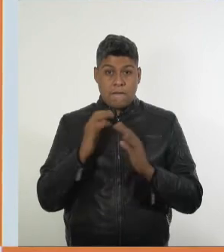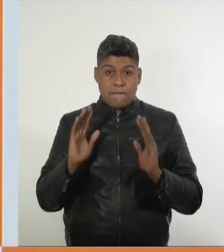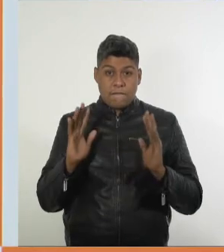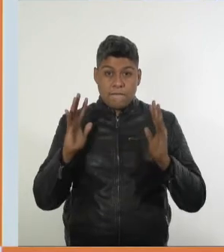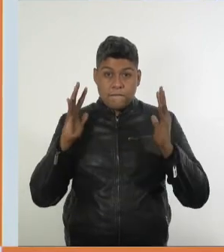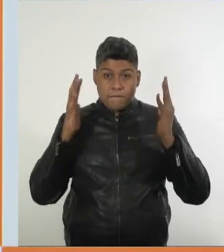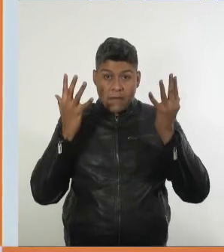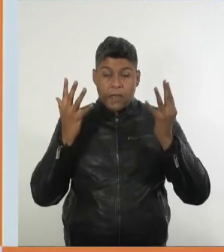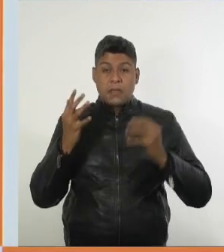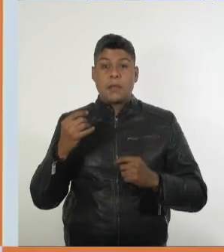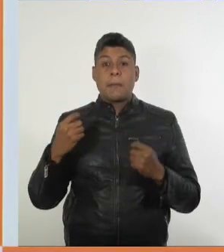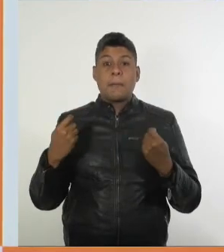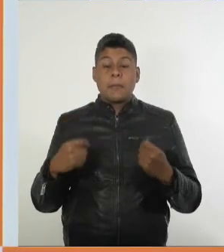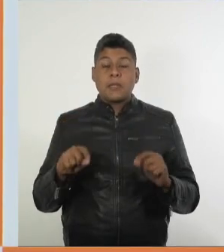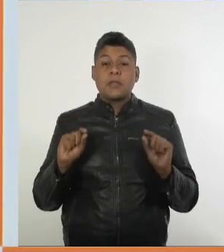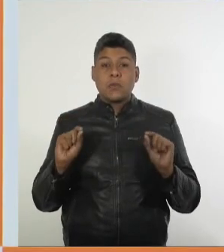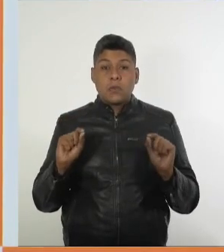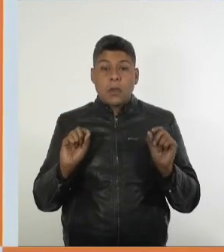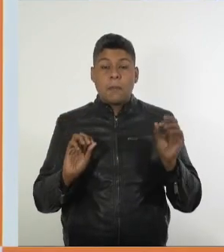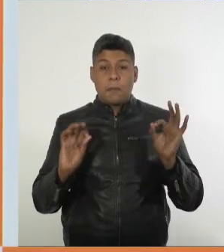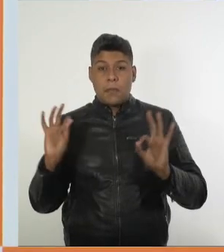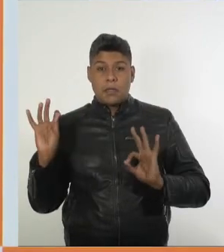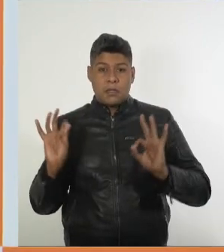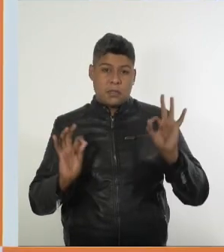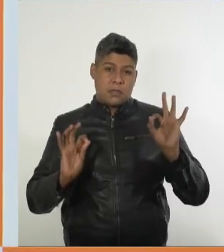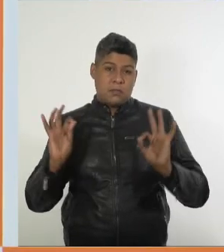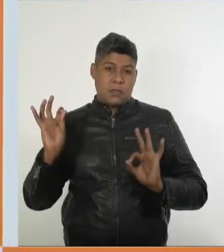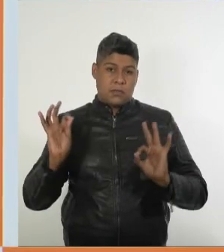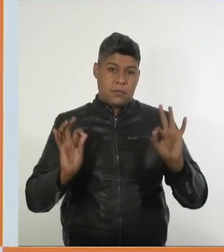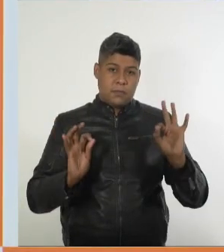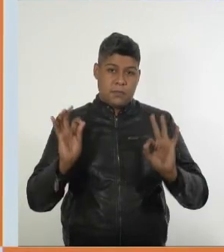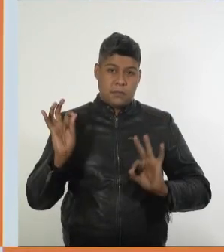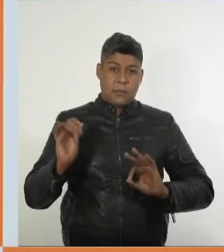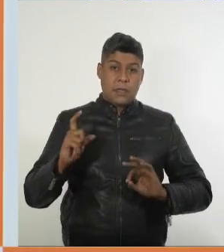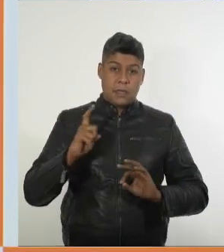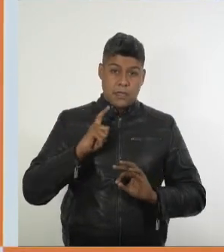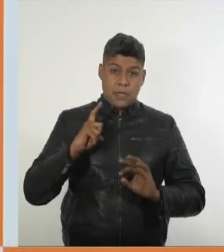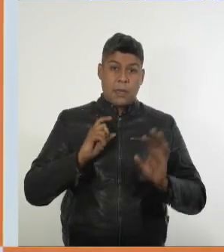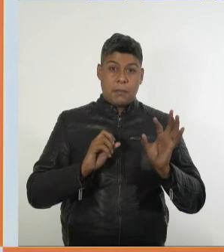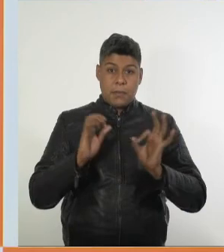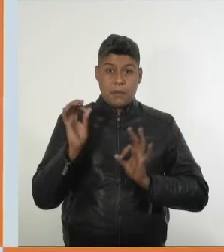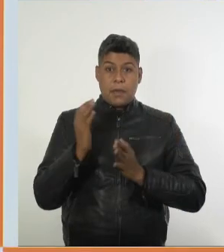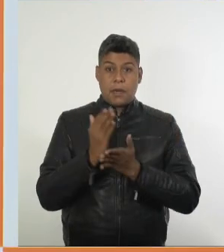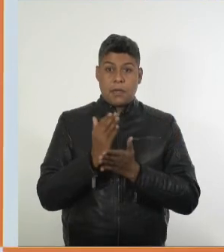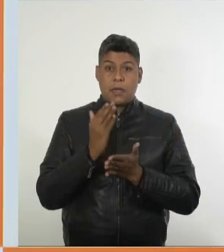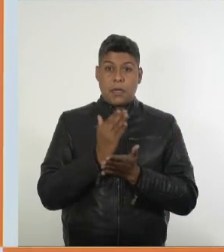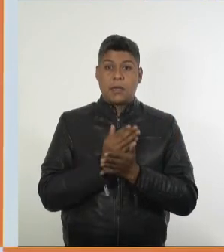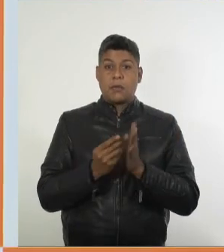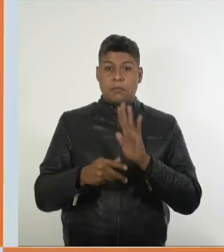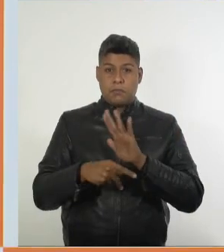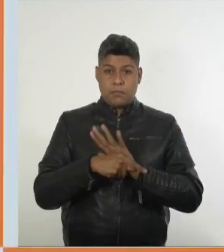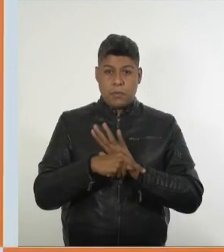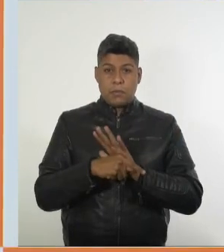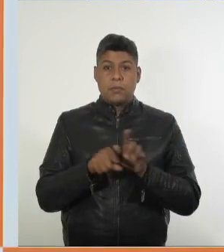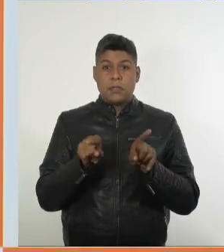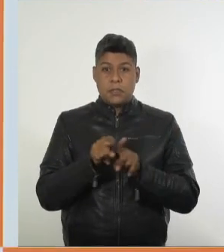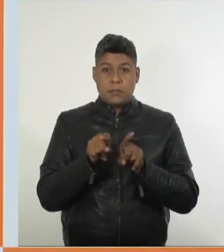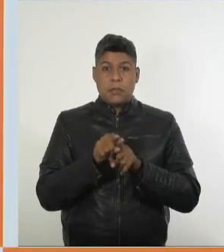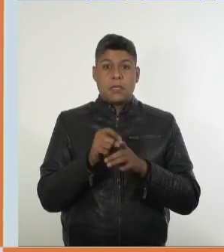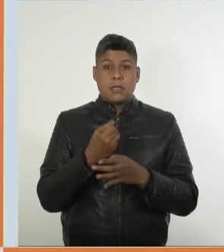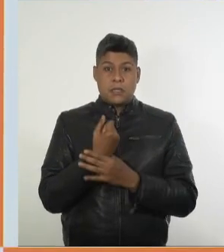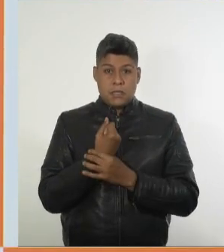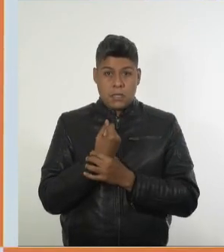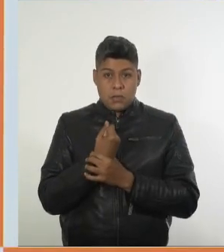com grande público, você tem que fazer o planejamento, ou seja, estar preparado antes para as questões sanitárias, mas também as questões de segurança,